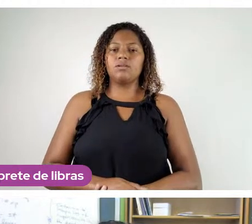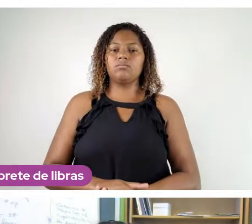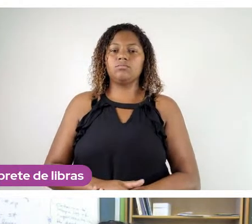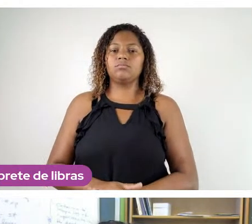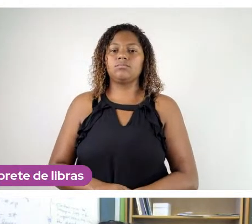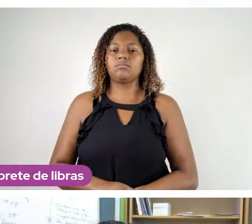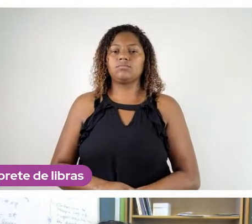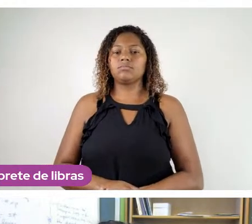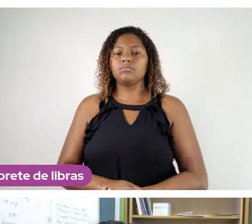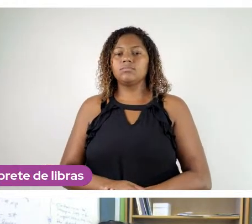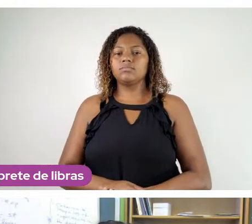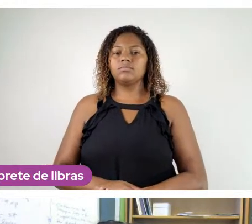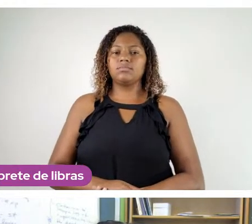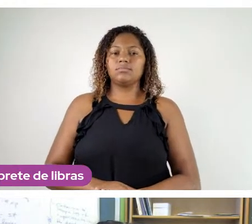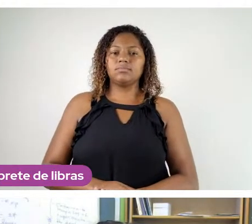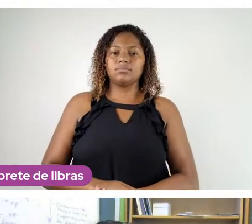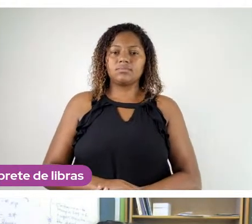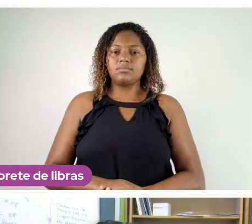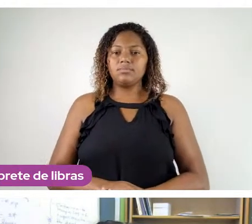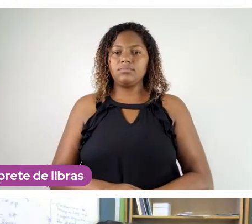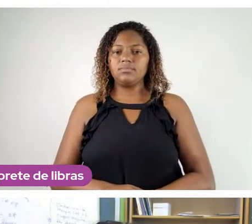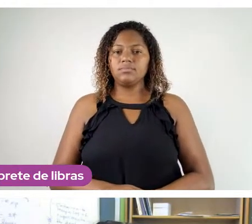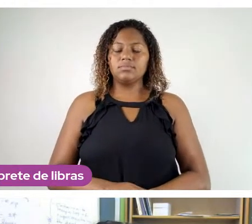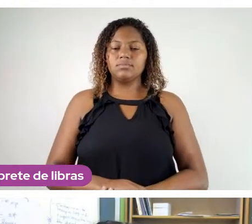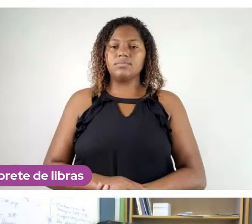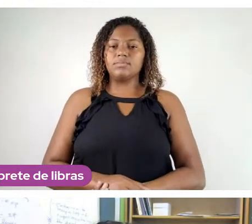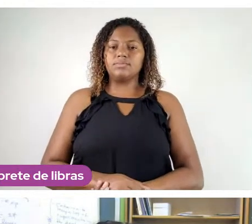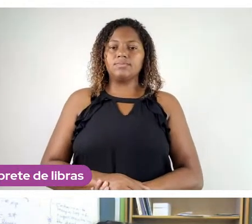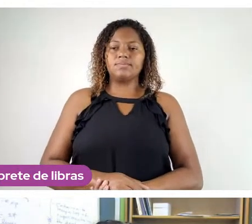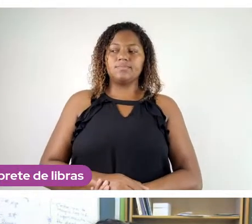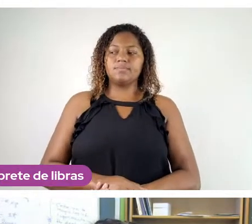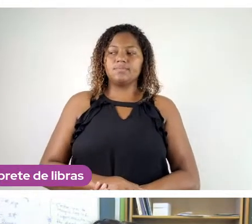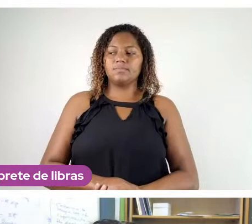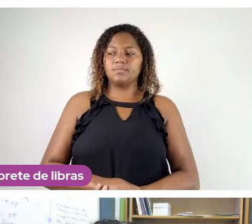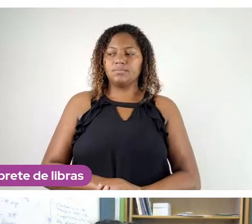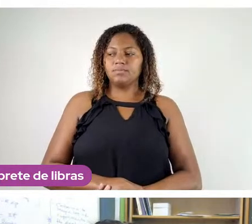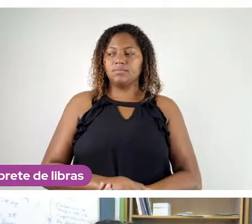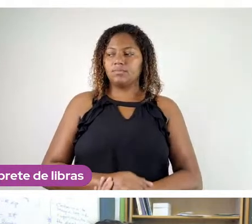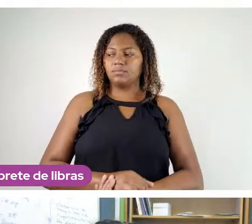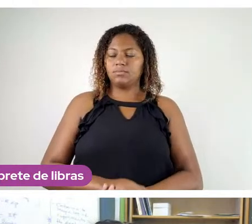por exemplo, donde la urbanización es creciente,